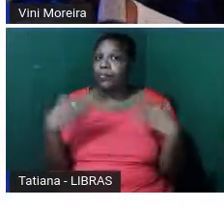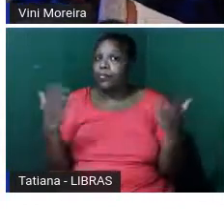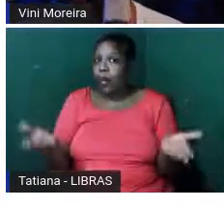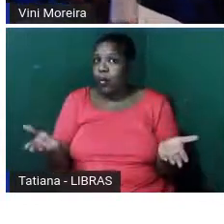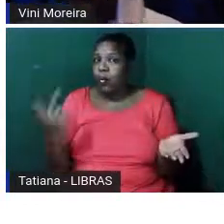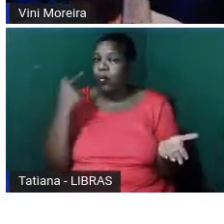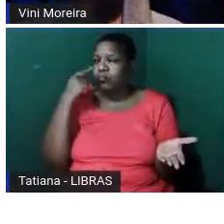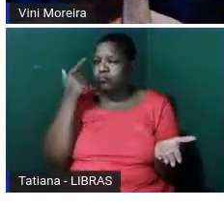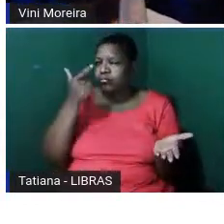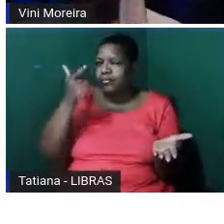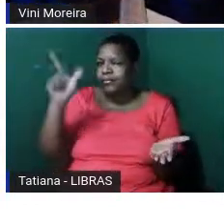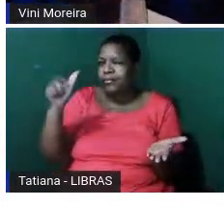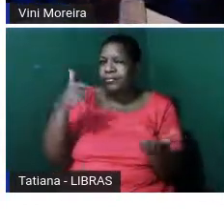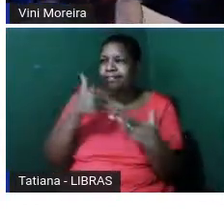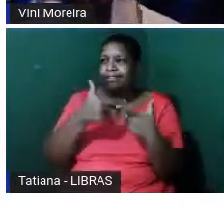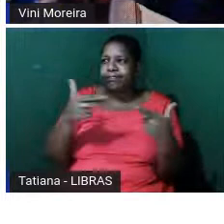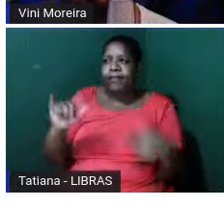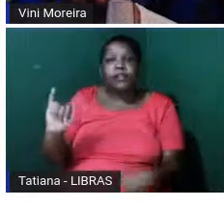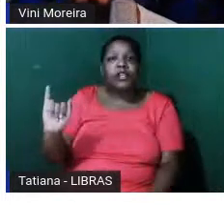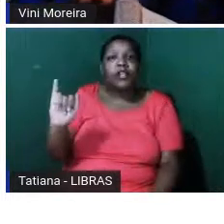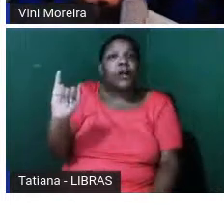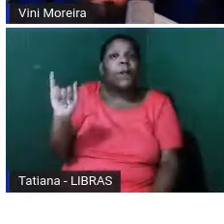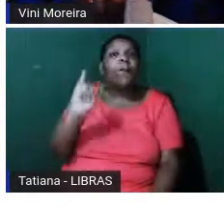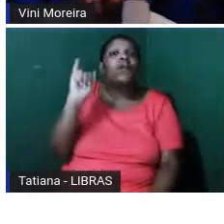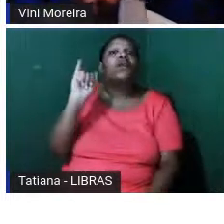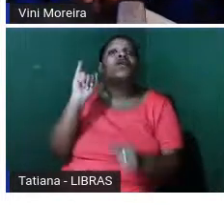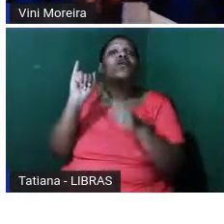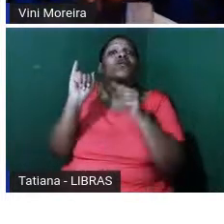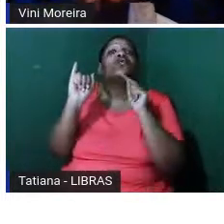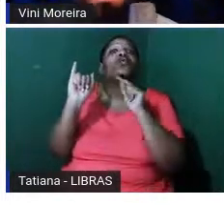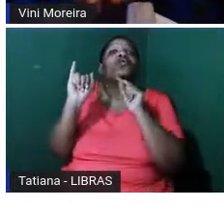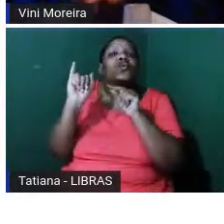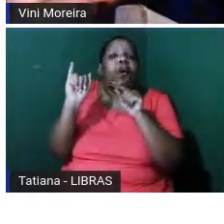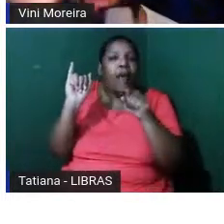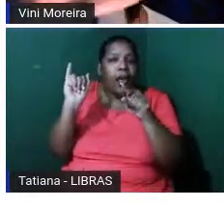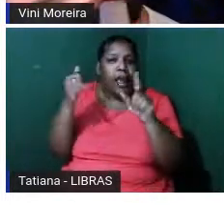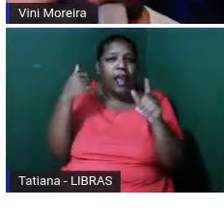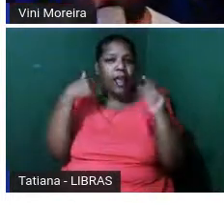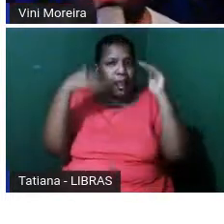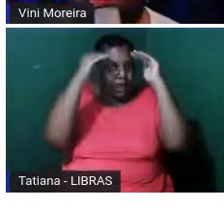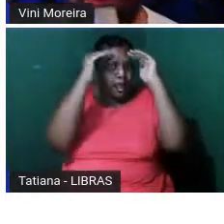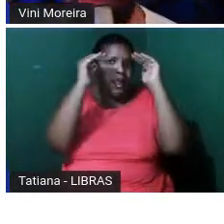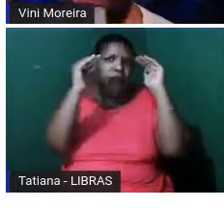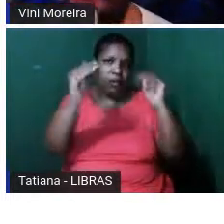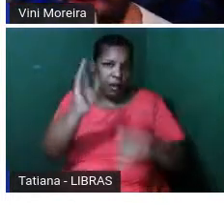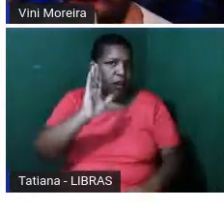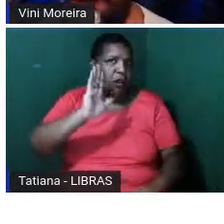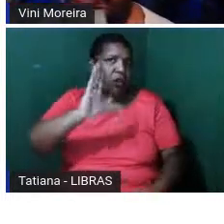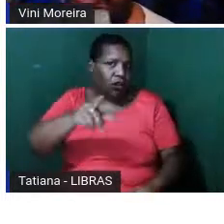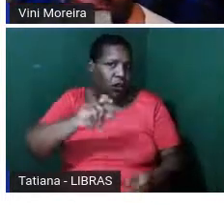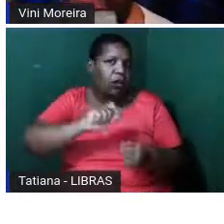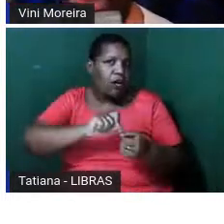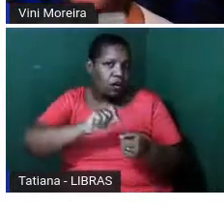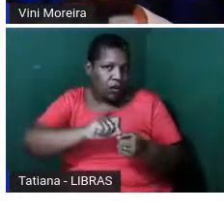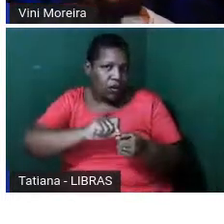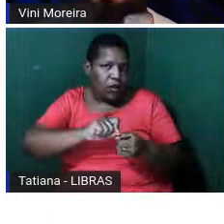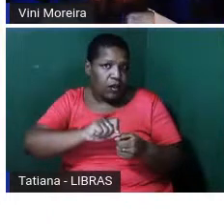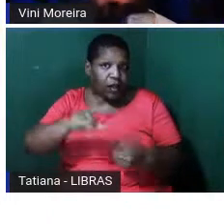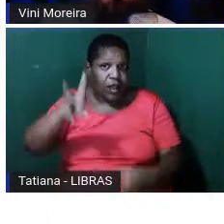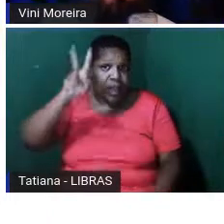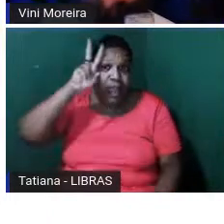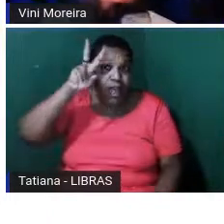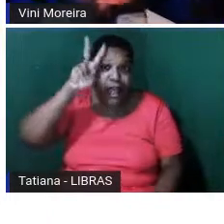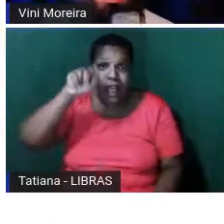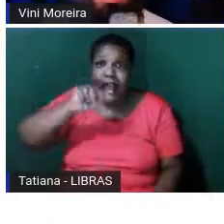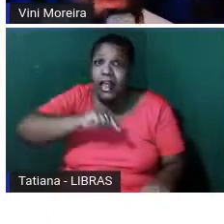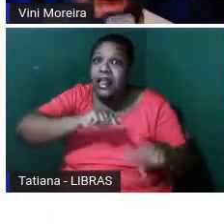muito muito importante Nesse quesito de respeitado o que já foi feito é lembrar